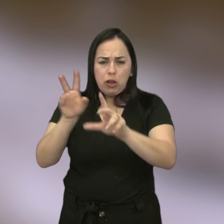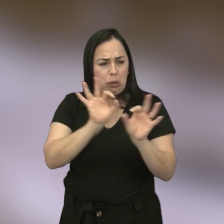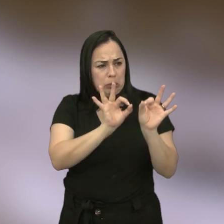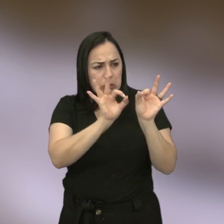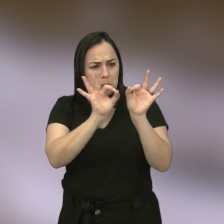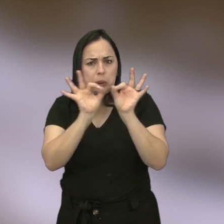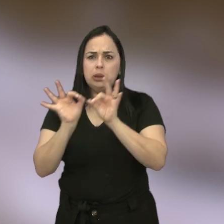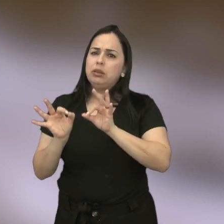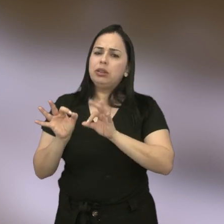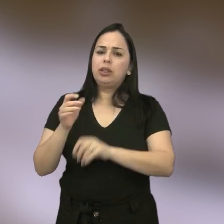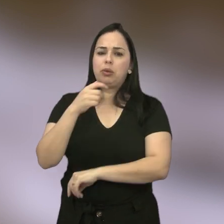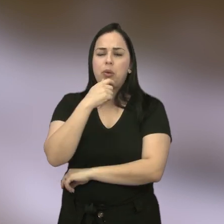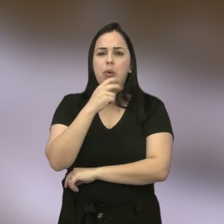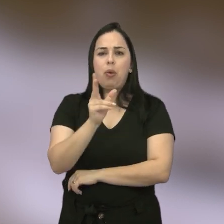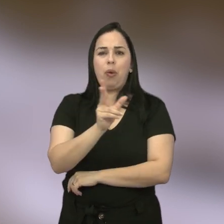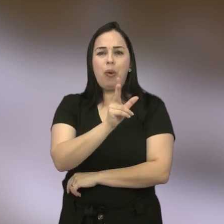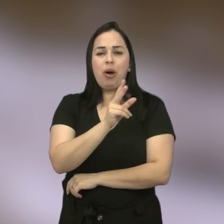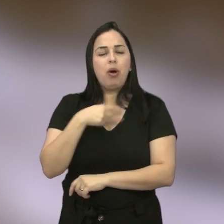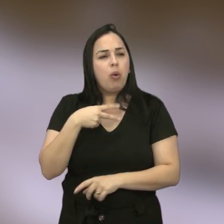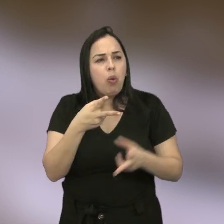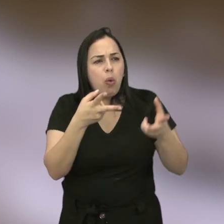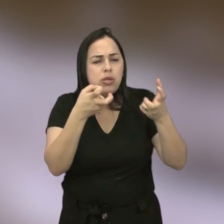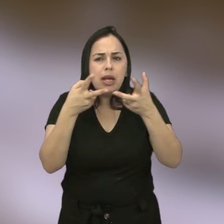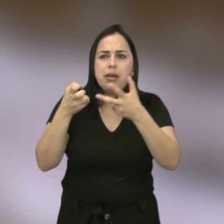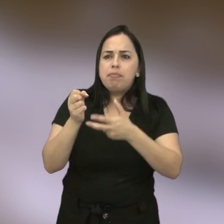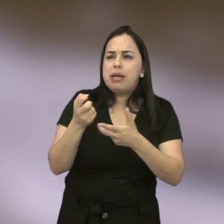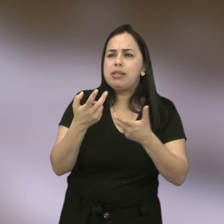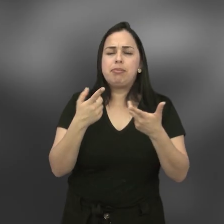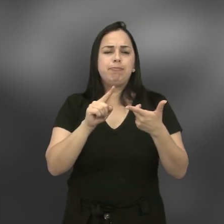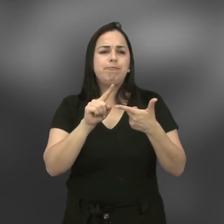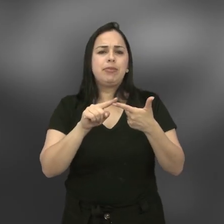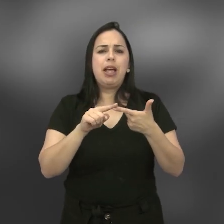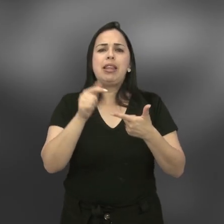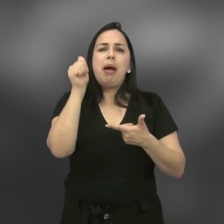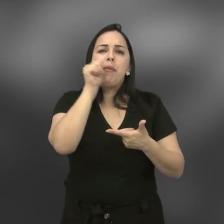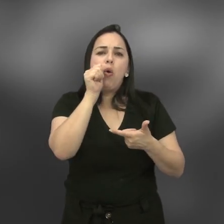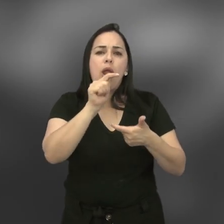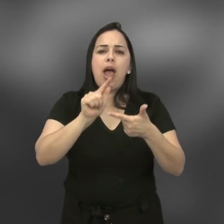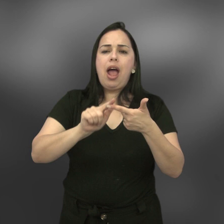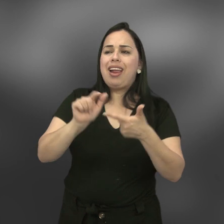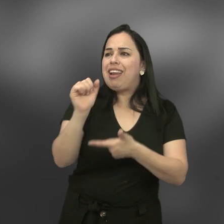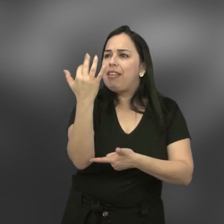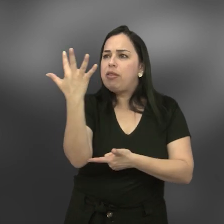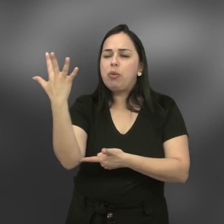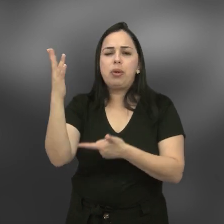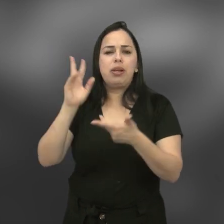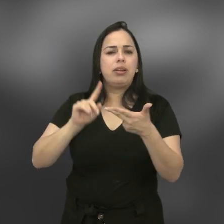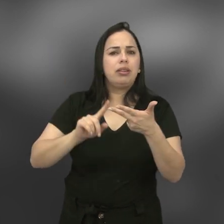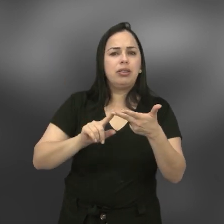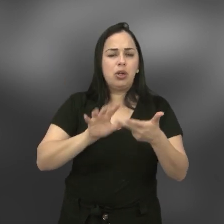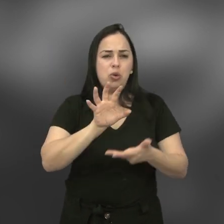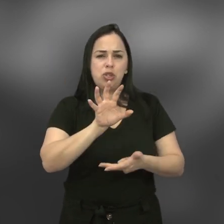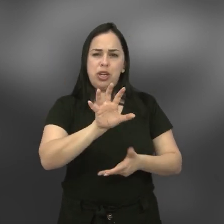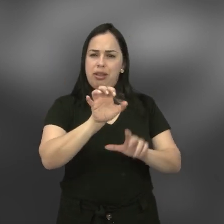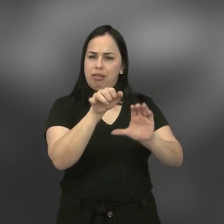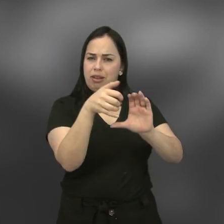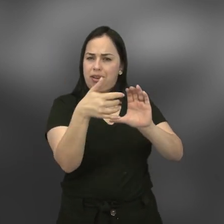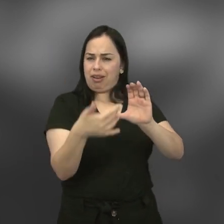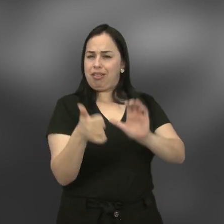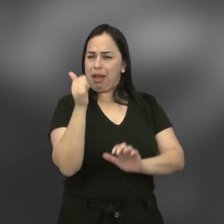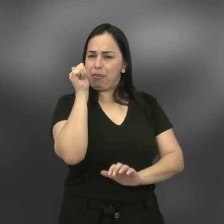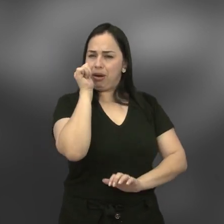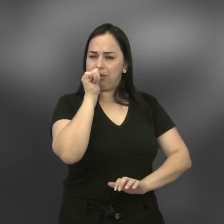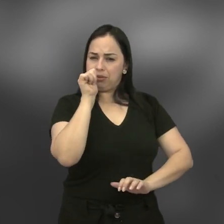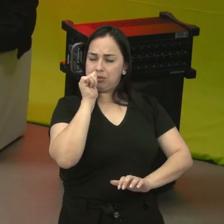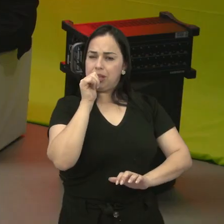até alguns elementos, né? Que estão sempre presentes. Então, essa questão da mulher, da natureza, do feminino, do sagrado feminino.